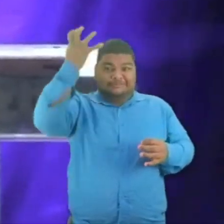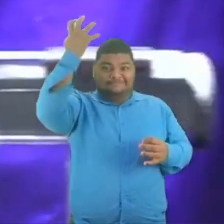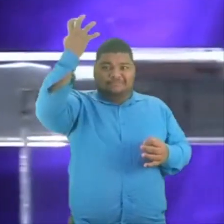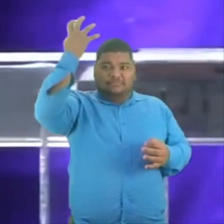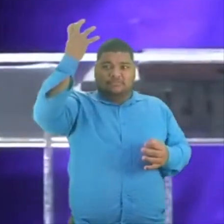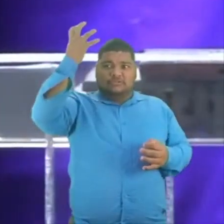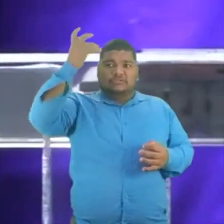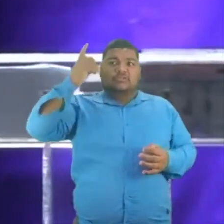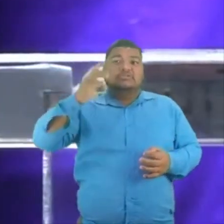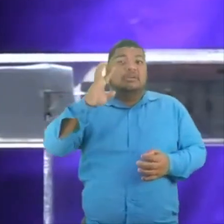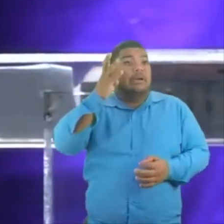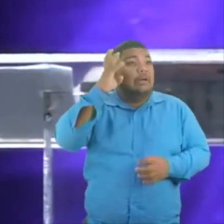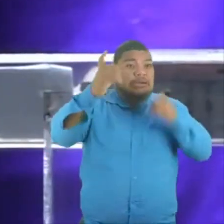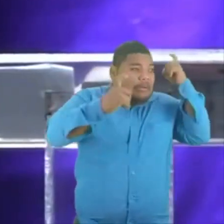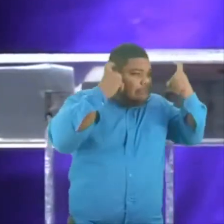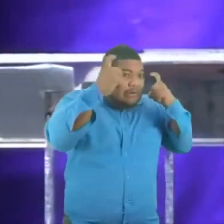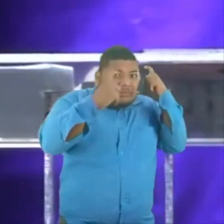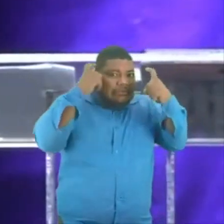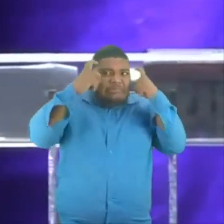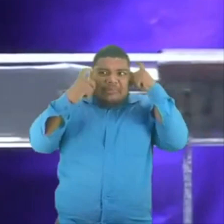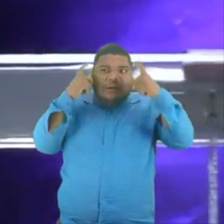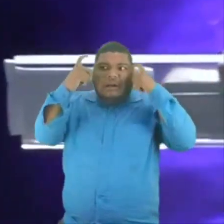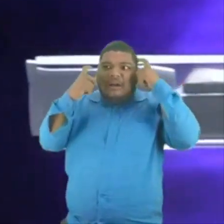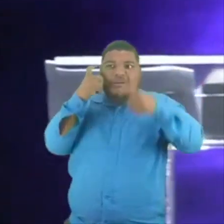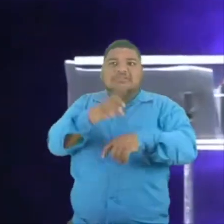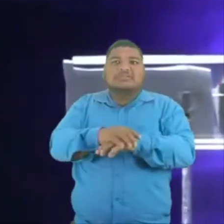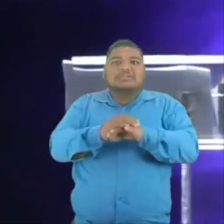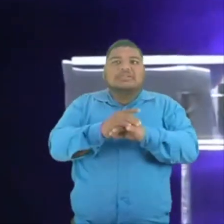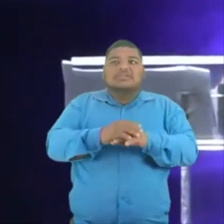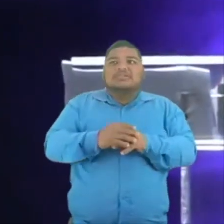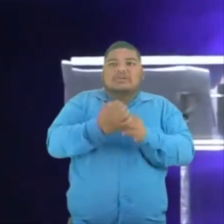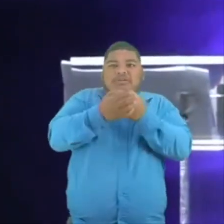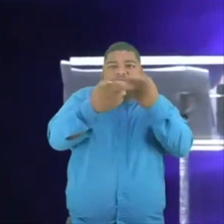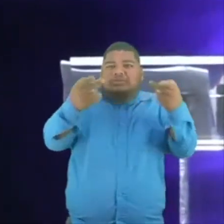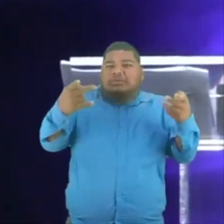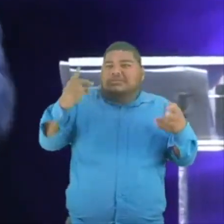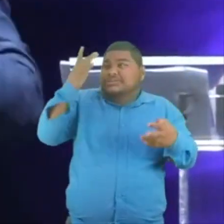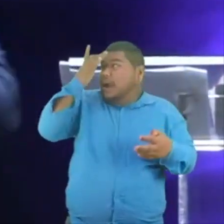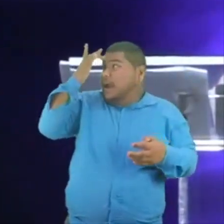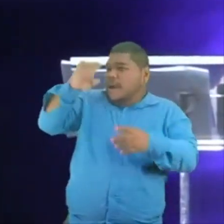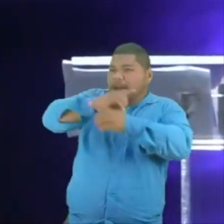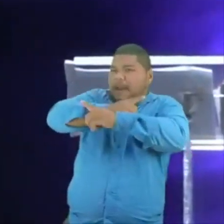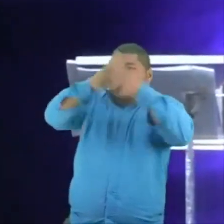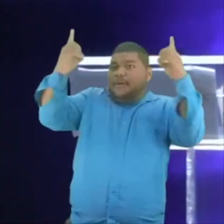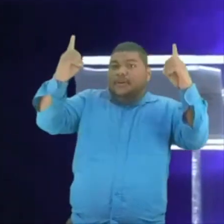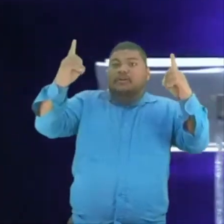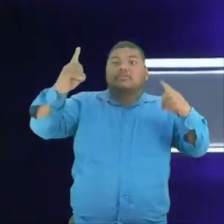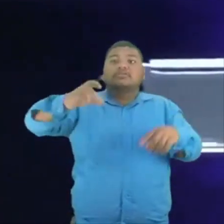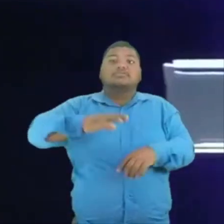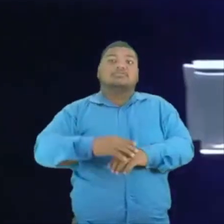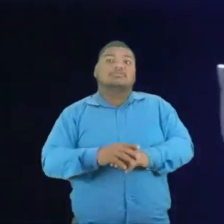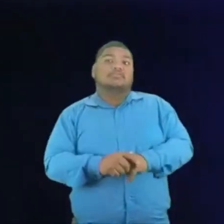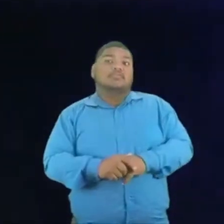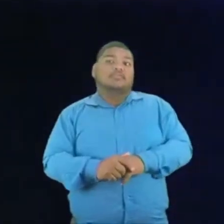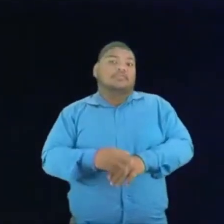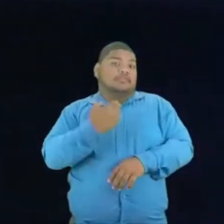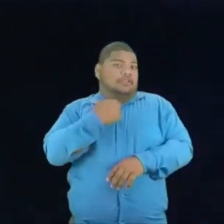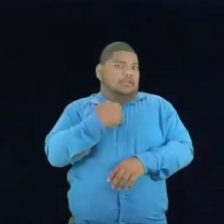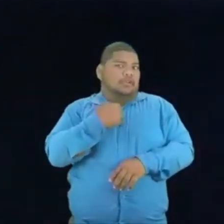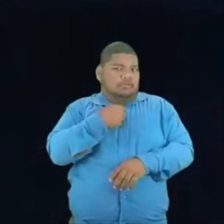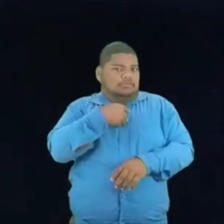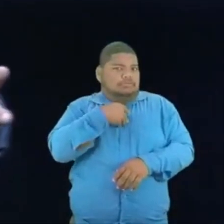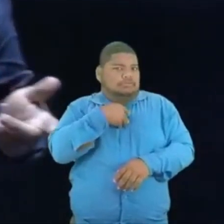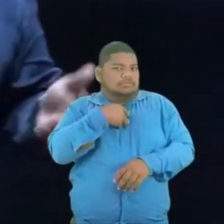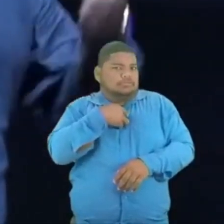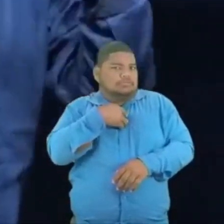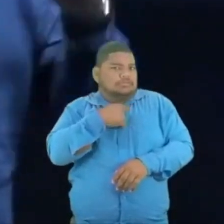vezes ficamos preocupados com as coisas de amanhã. Sabe, meus irmãos, eu vou compartilhar uma coisa com vocês. Eu, durante um bom